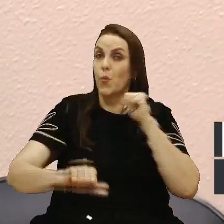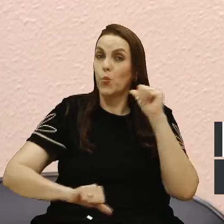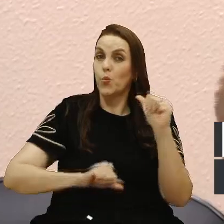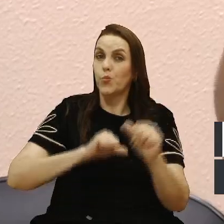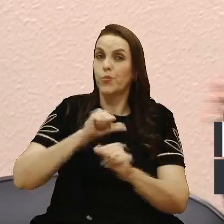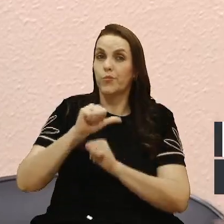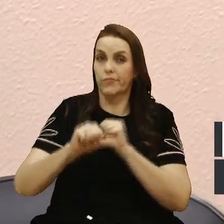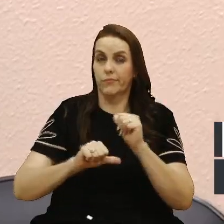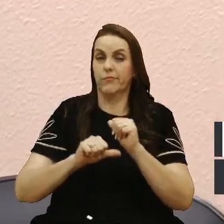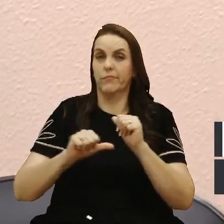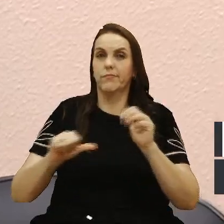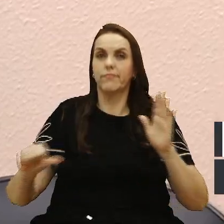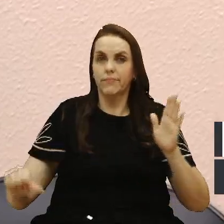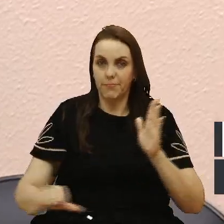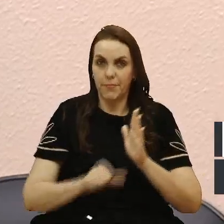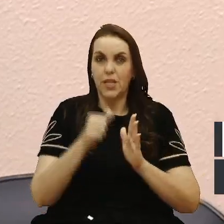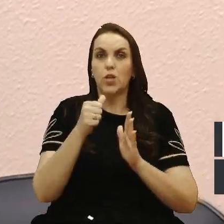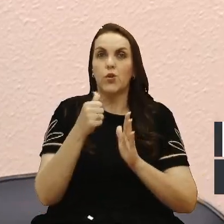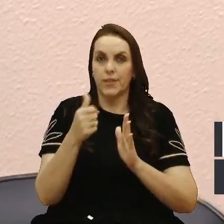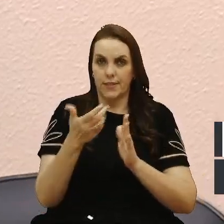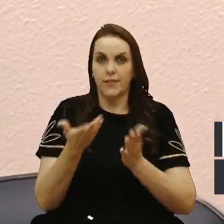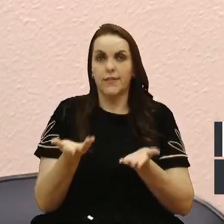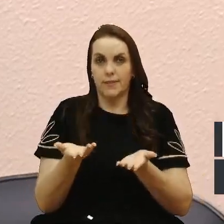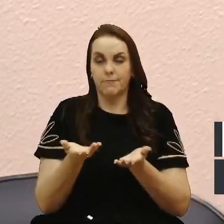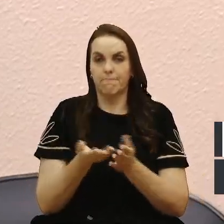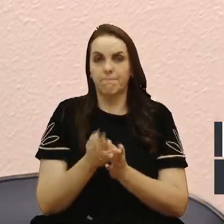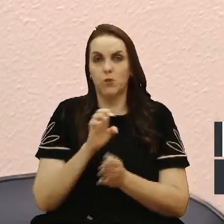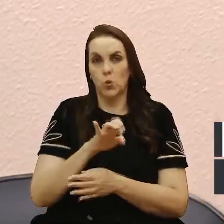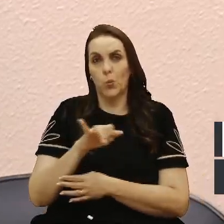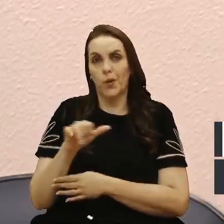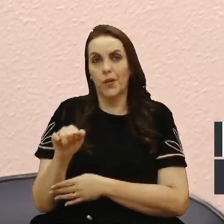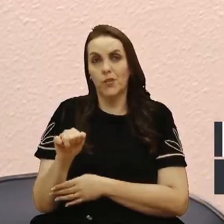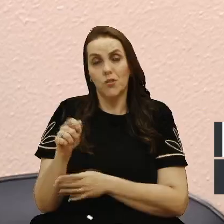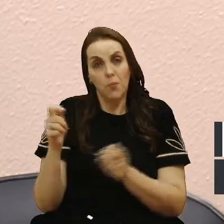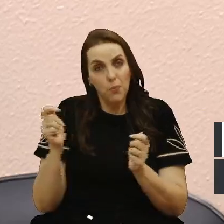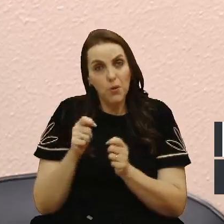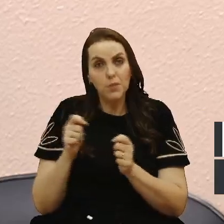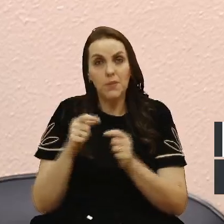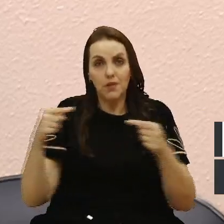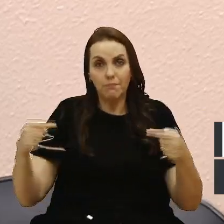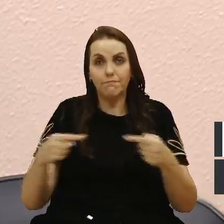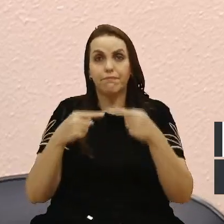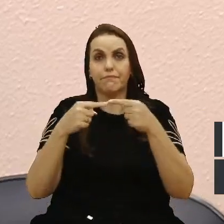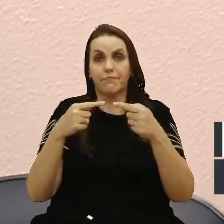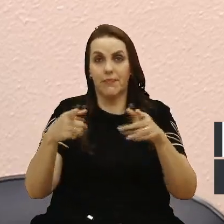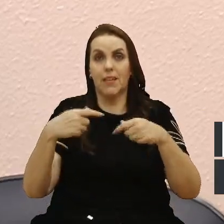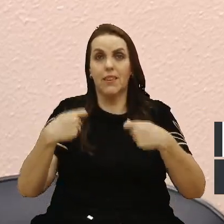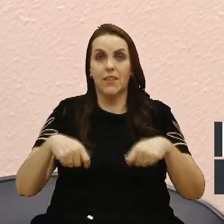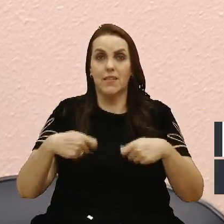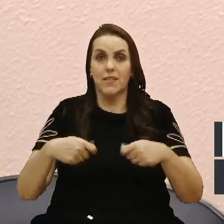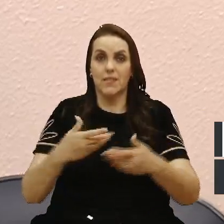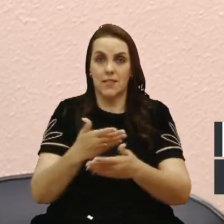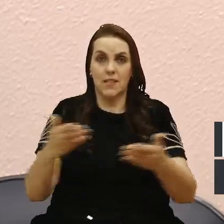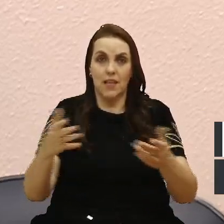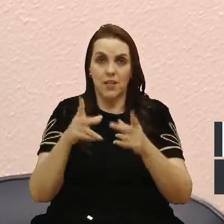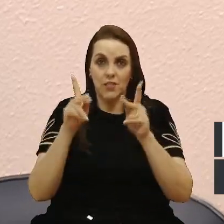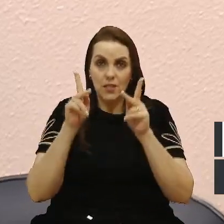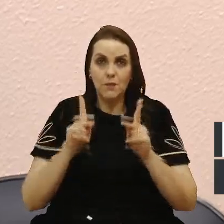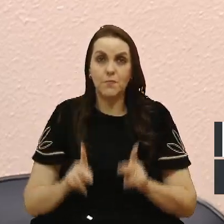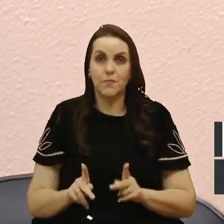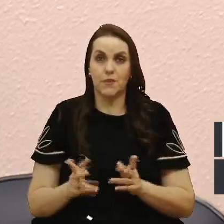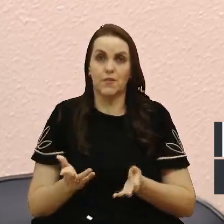mudanças, melhorias nessa modalidade que possam ir ao encontro da necessidade das